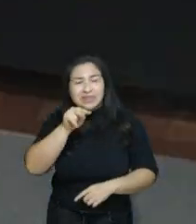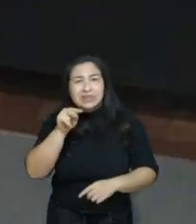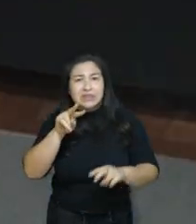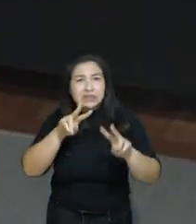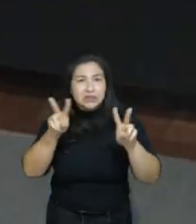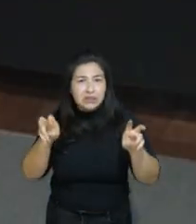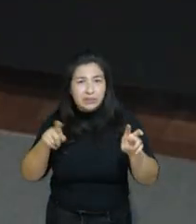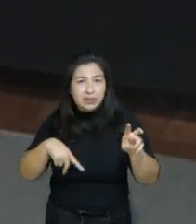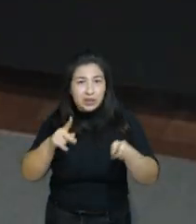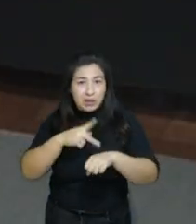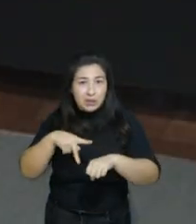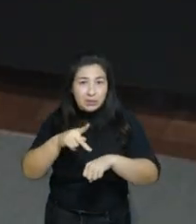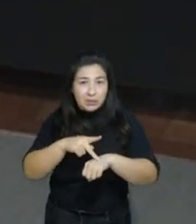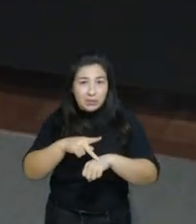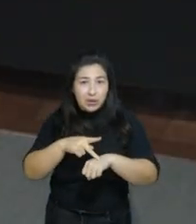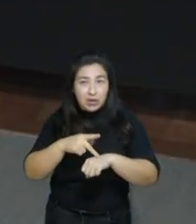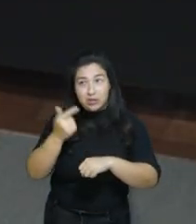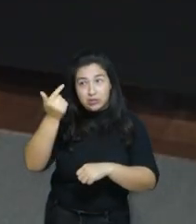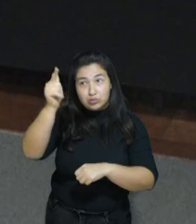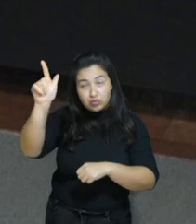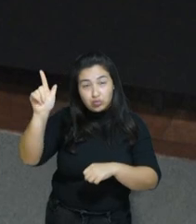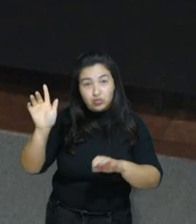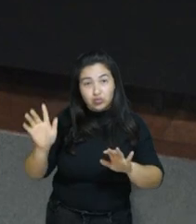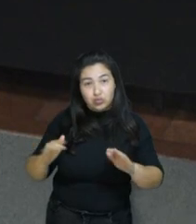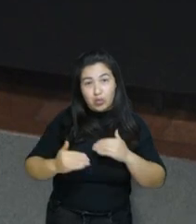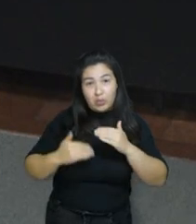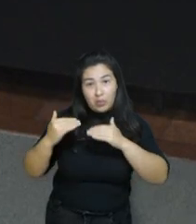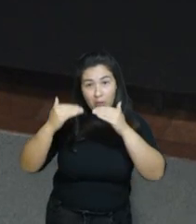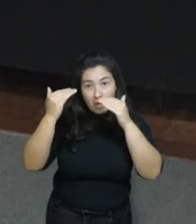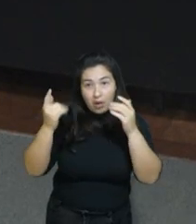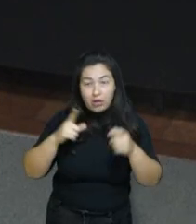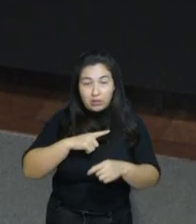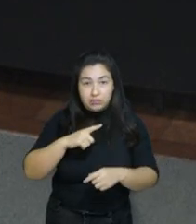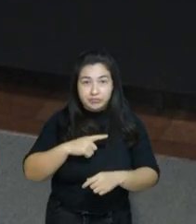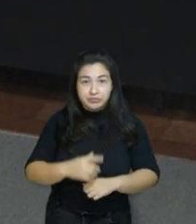outro exemplo de país de primeiro mundo, vamos dizer assim, desenvolvido,